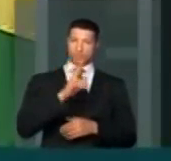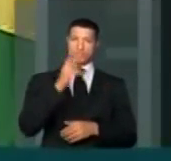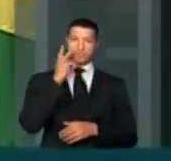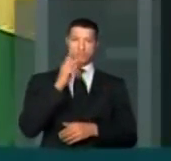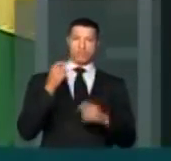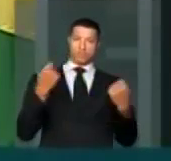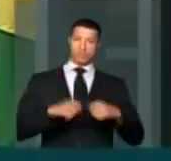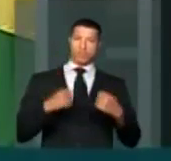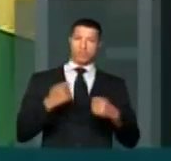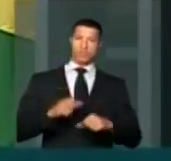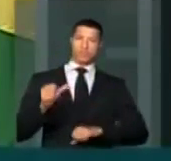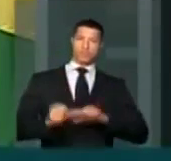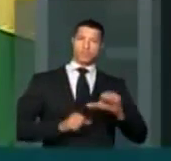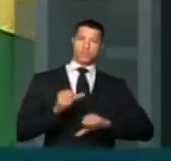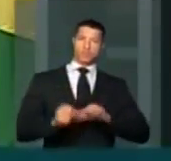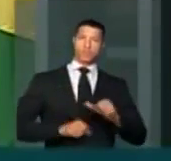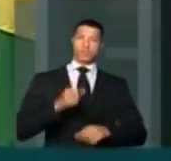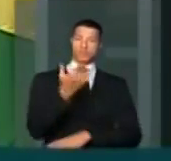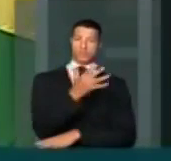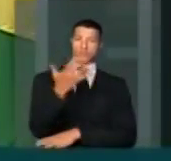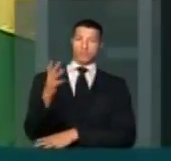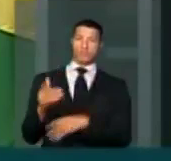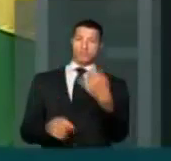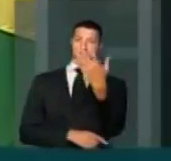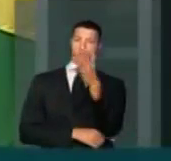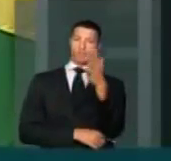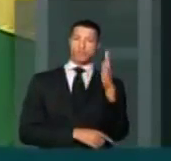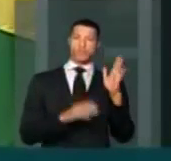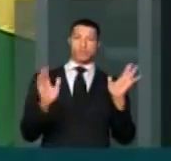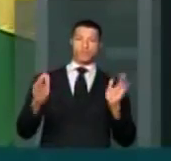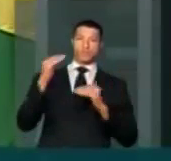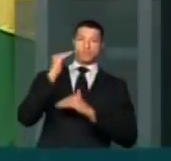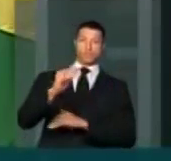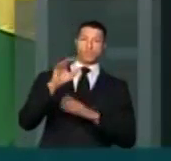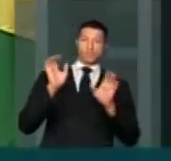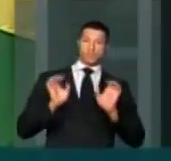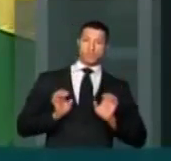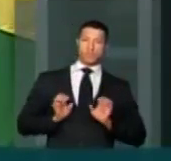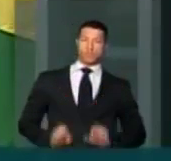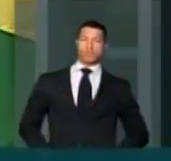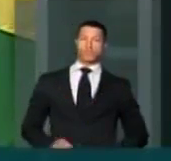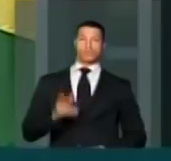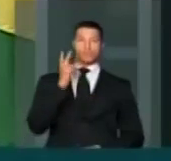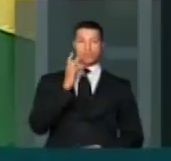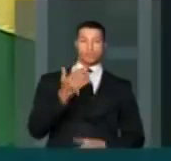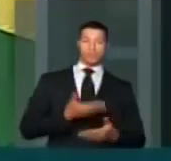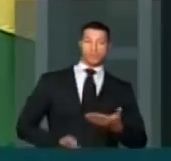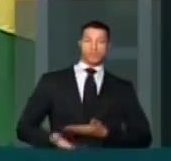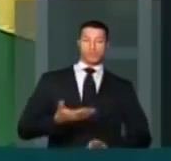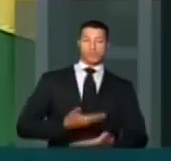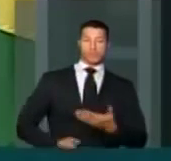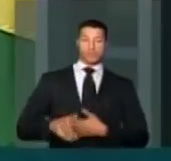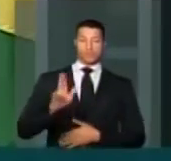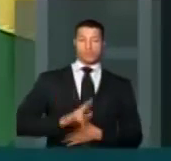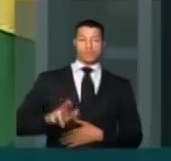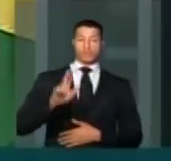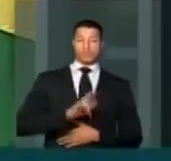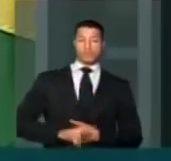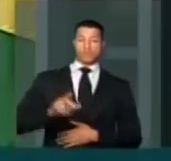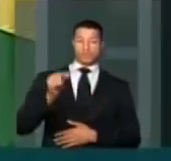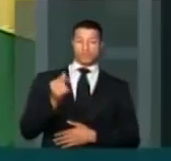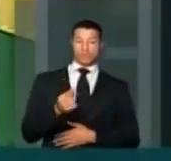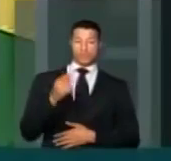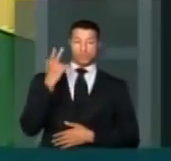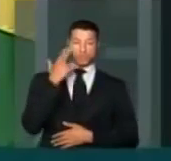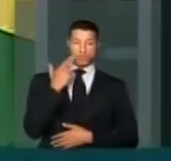a necessidade de uma reforma ambiental que defina parâmetros legais e éticos para o compartilhamento e uso racional de